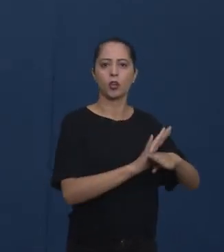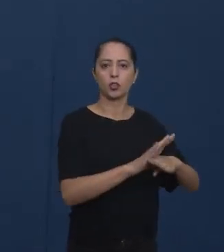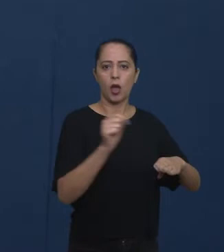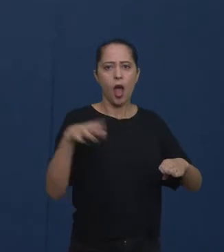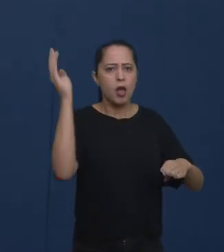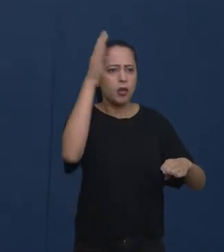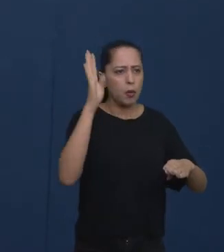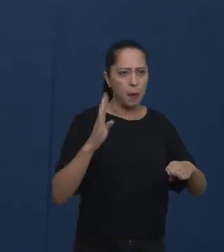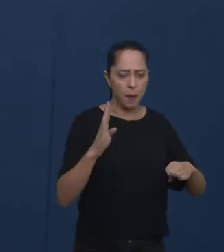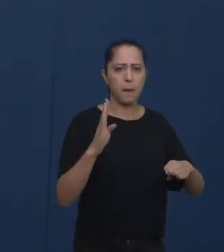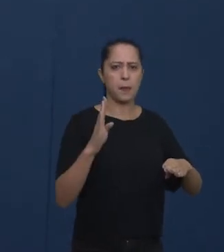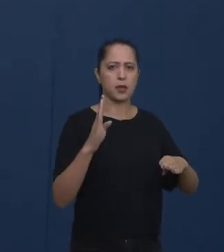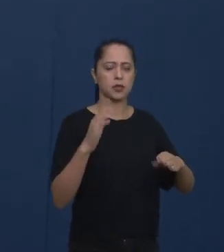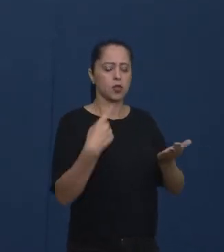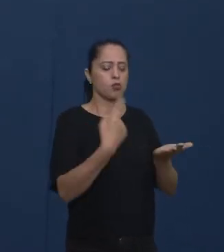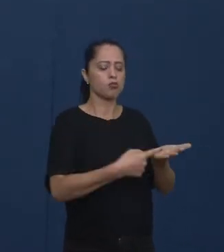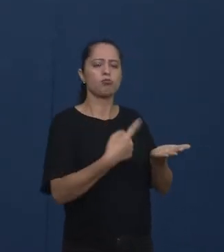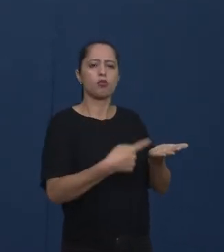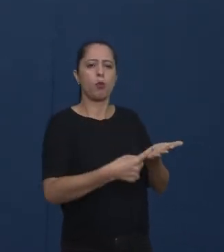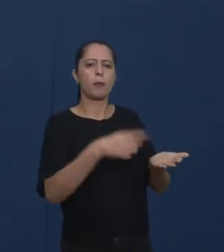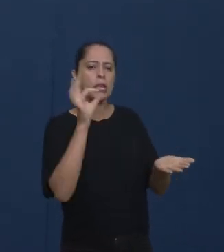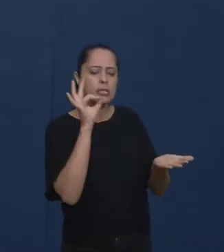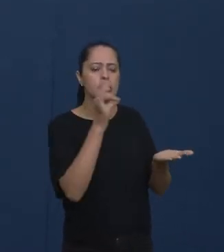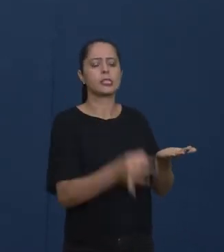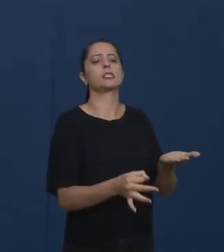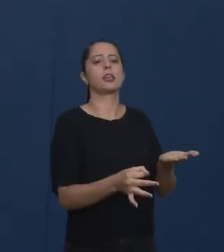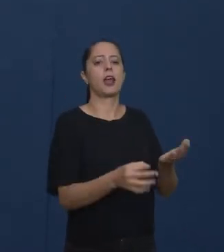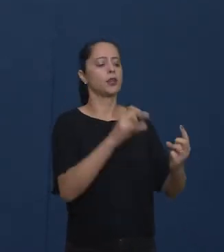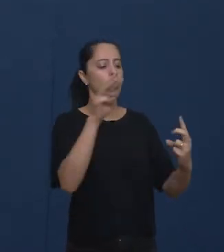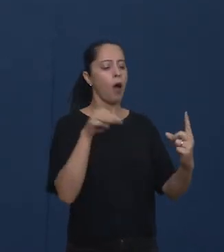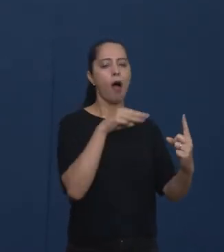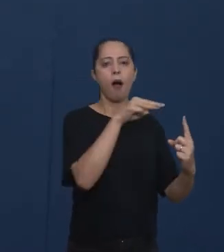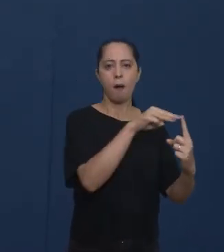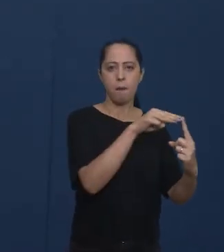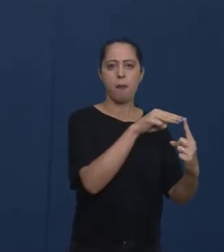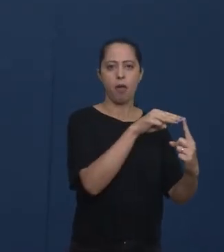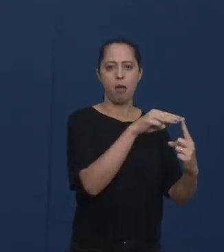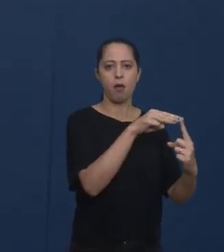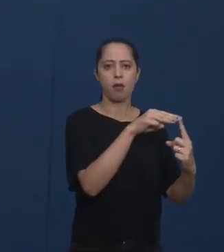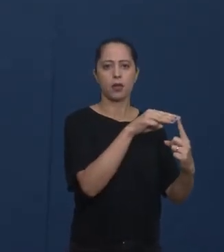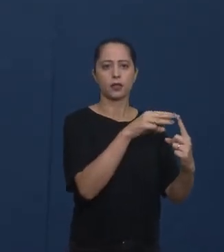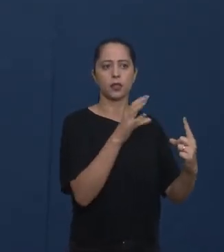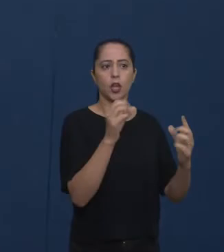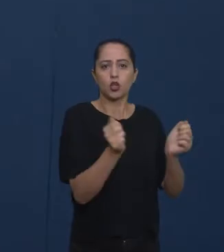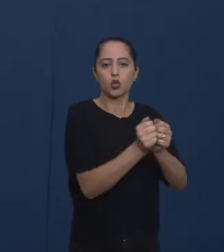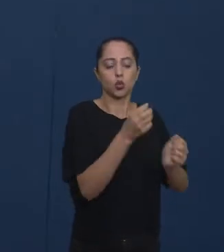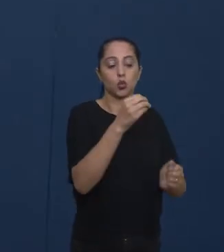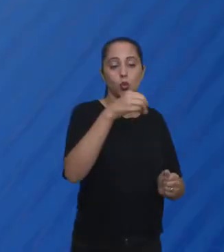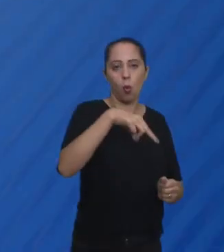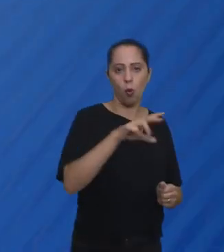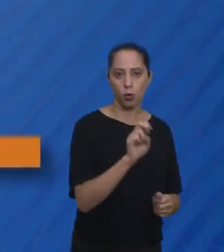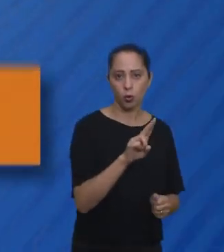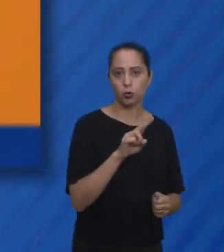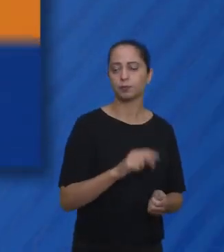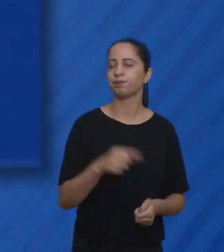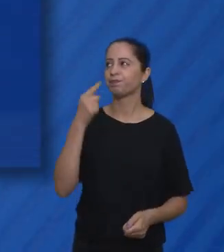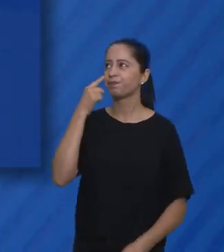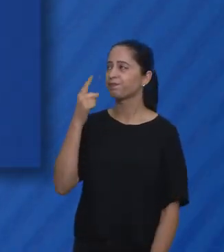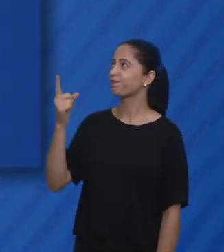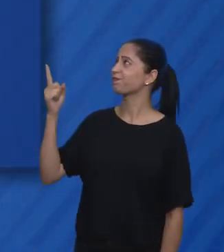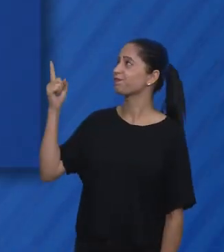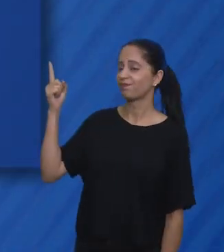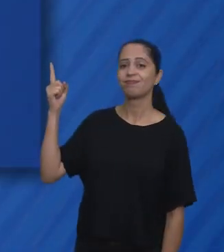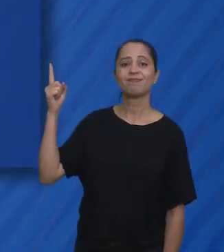Brasil possa cumprir internacionalmente as metas a que o país se comprometeu. Um levantamento